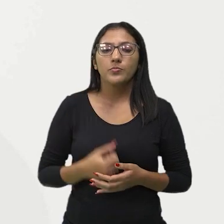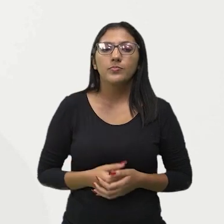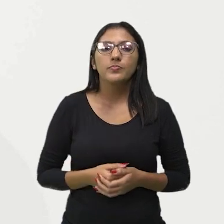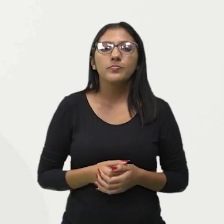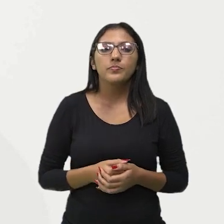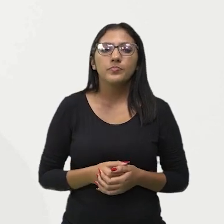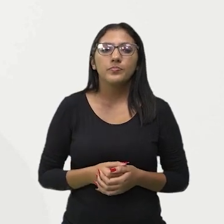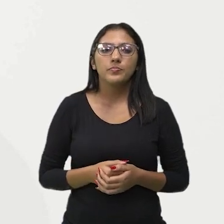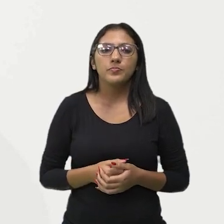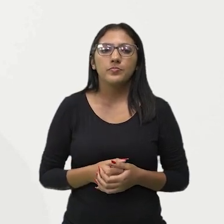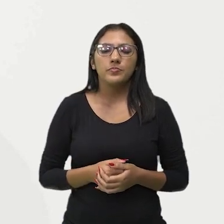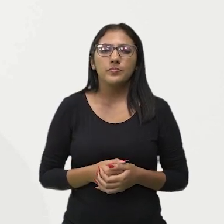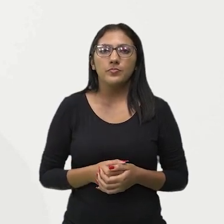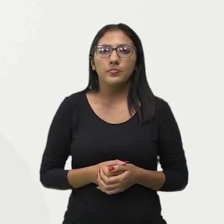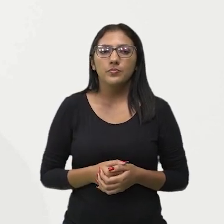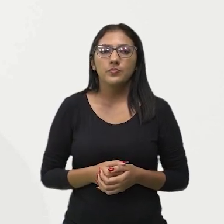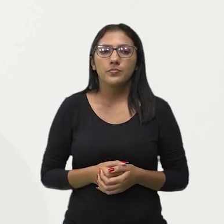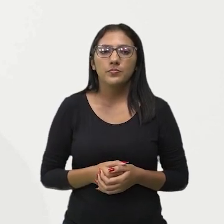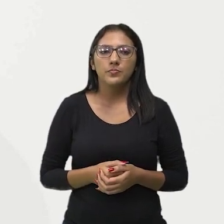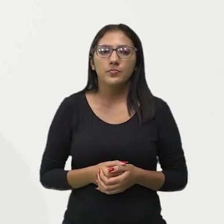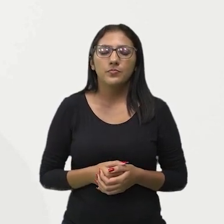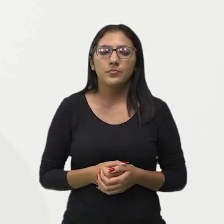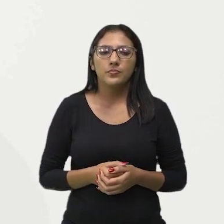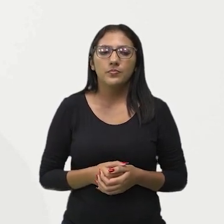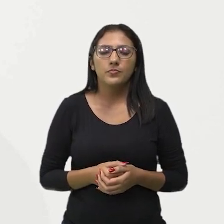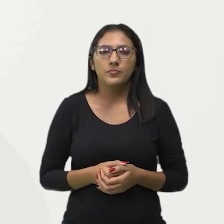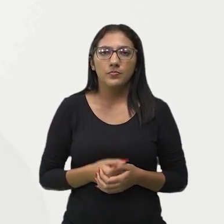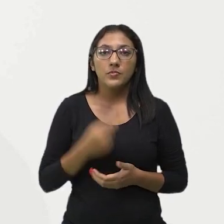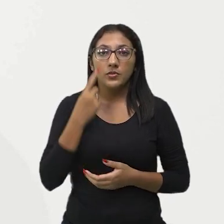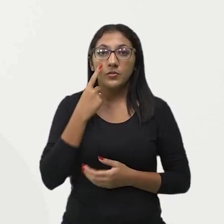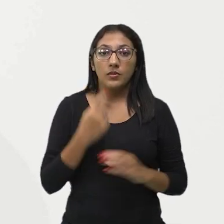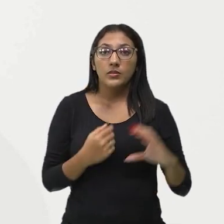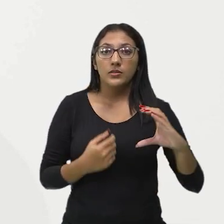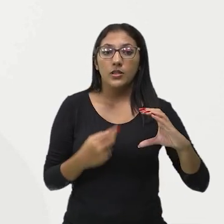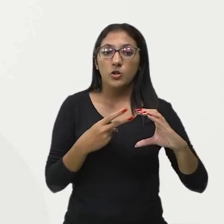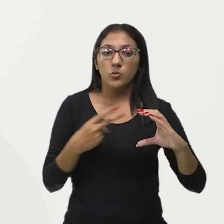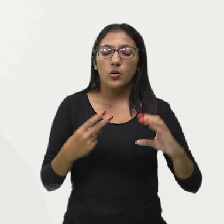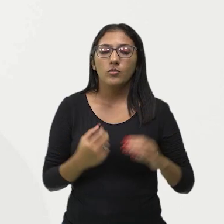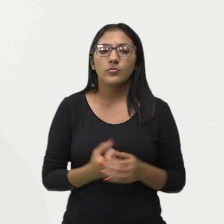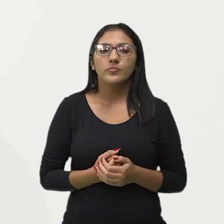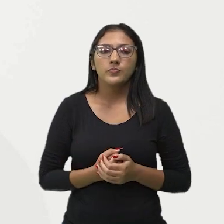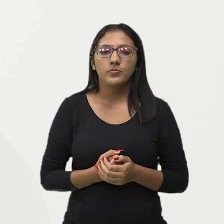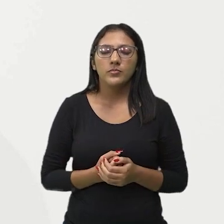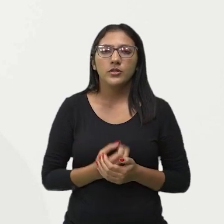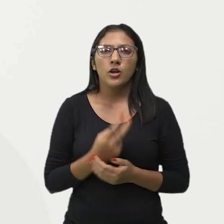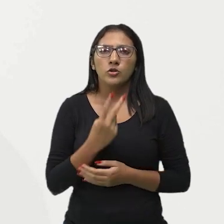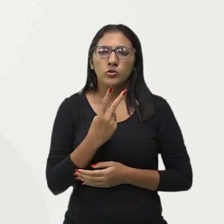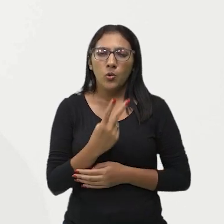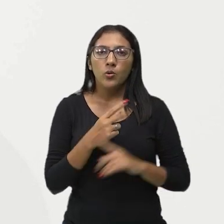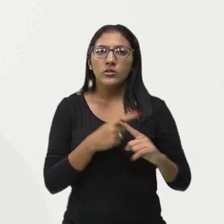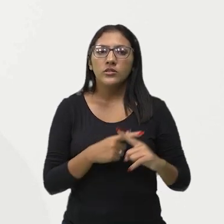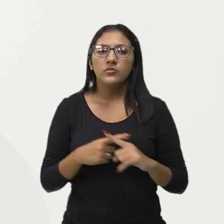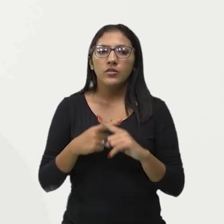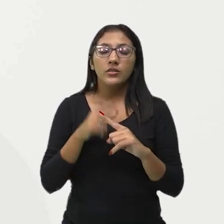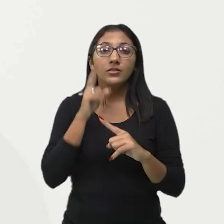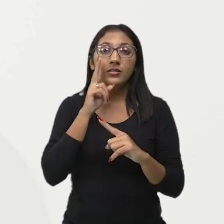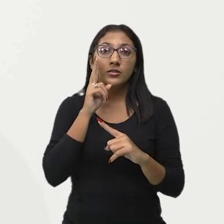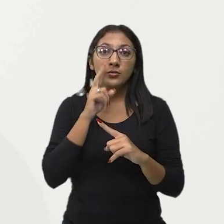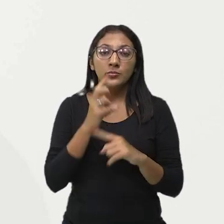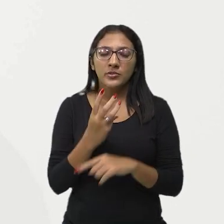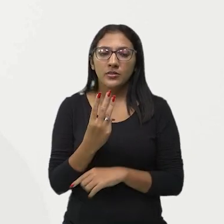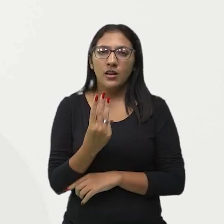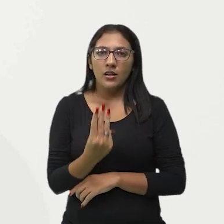Comprimento igual 2. Opa, quanto vale π, pessoal? Π vale 3. E quanto é o raio da bicicleta? O raio